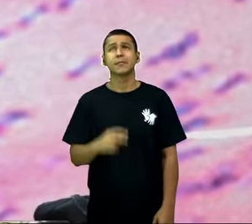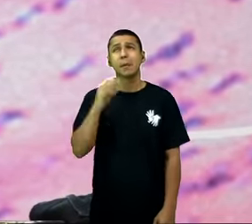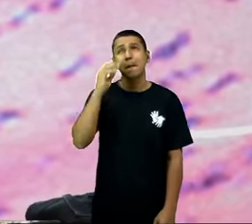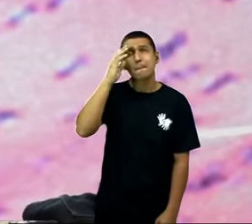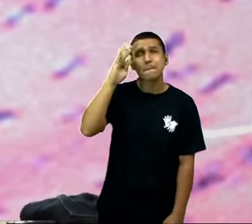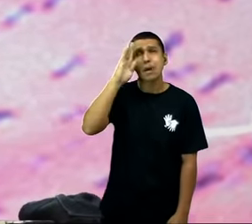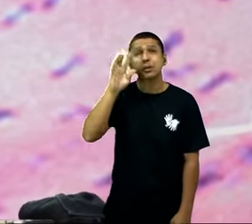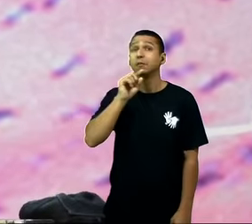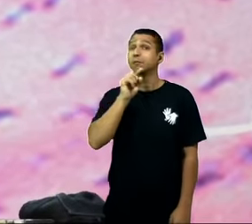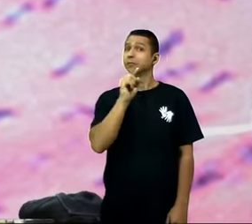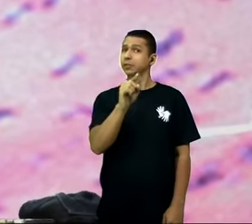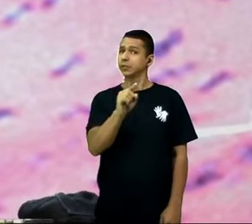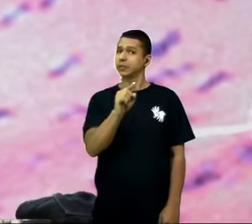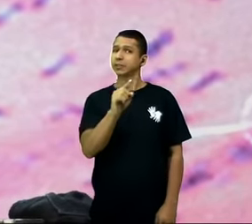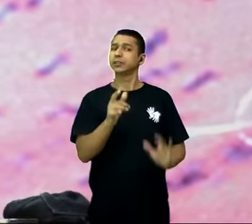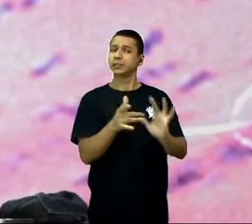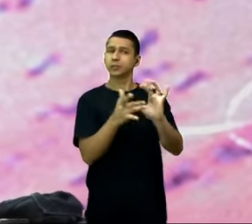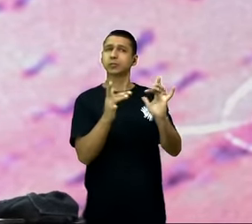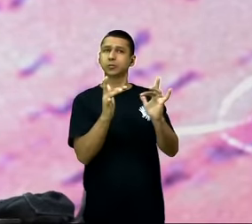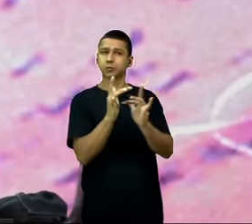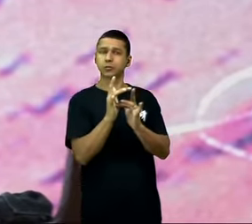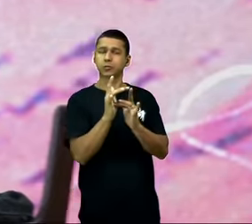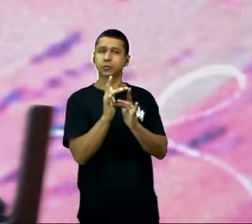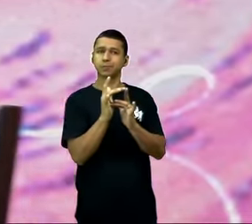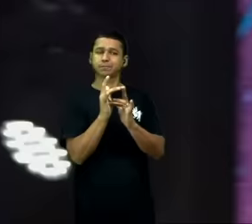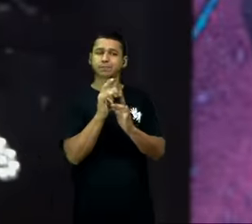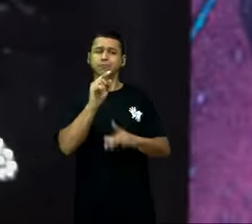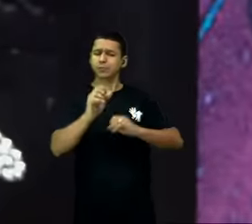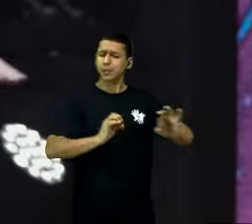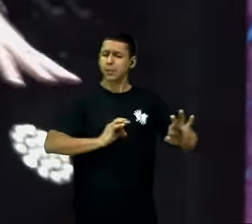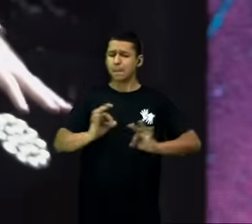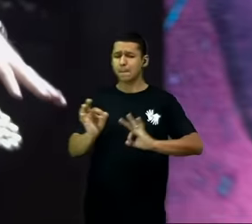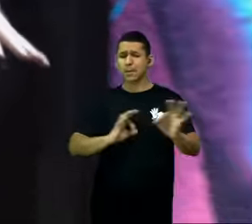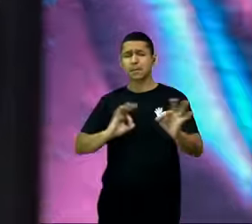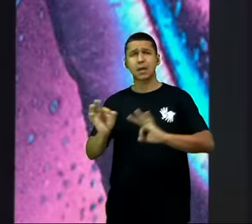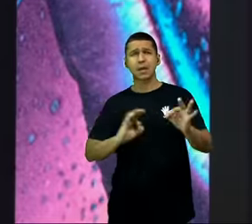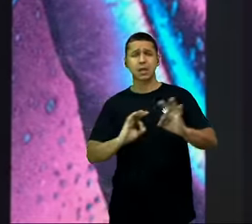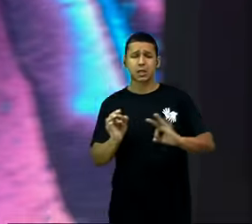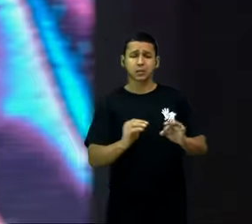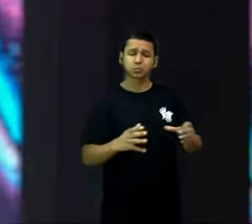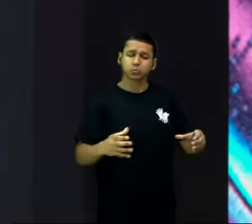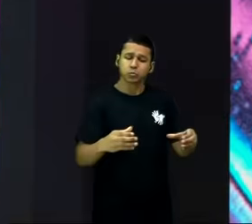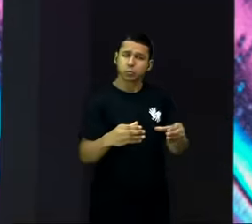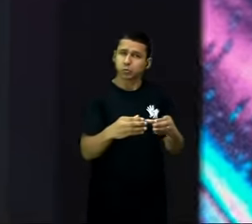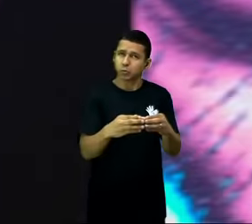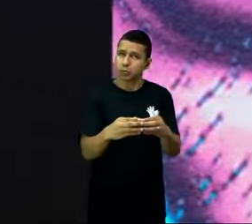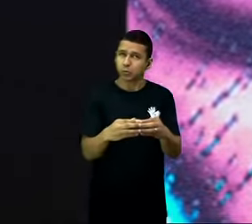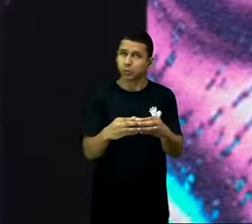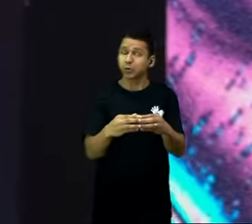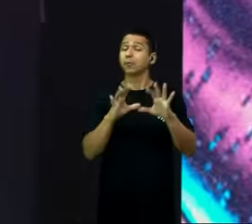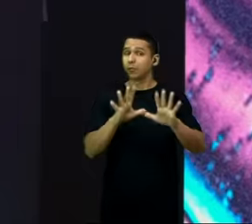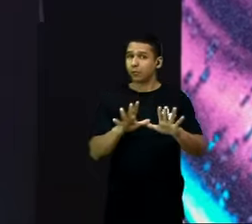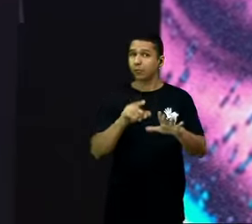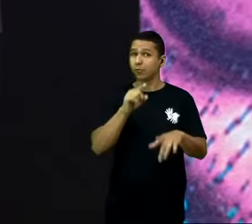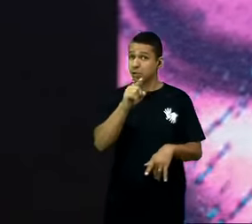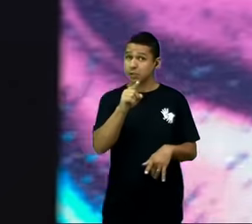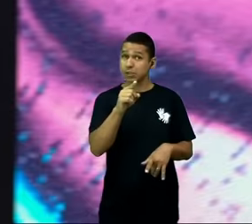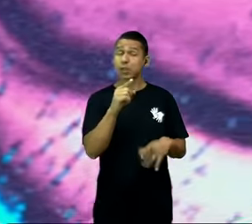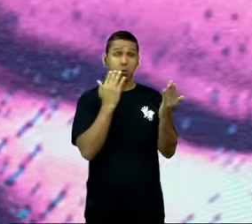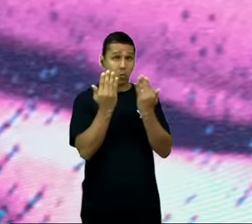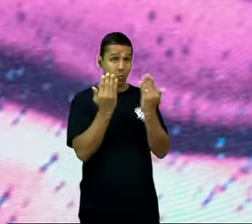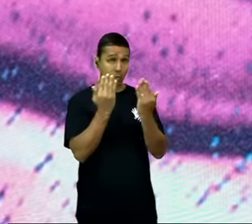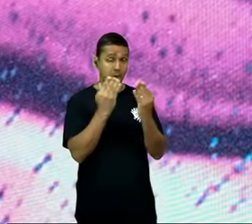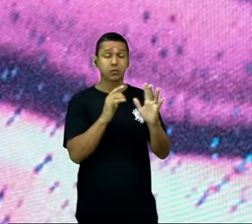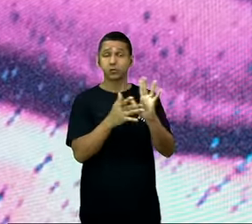você é Jesus. Você está lá preparando a tua equipe ministerial. Você é Jesus, hein? Você está na terra preparando os